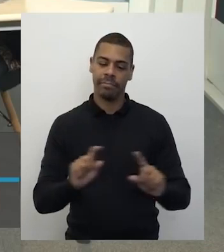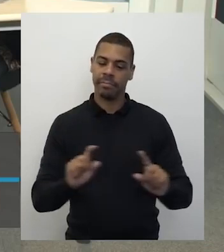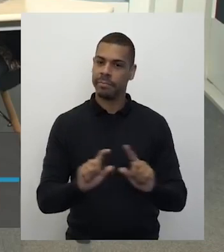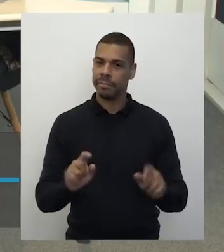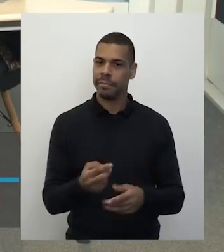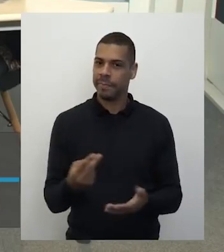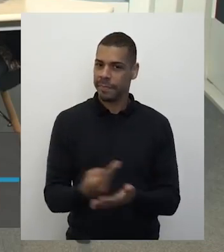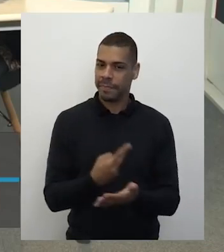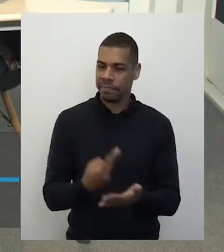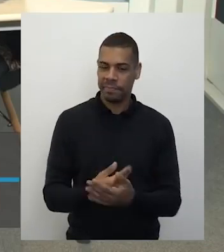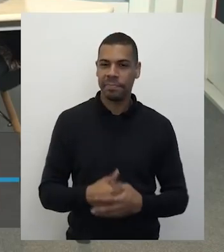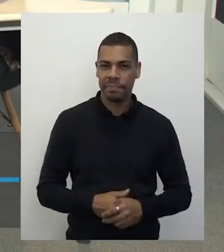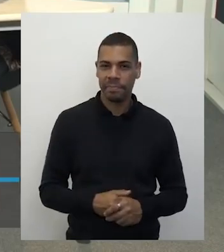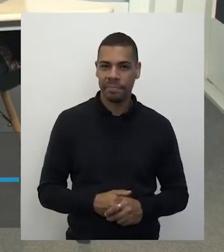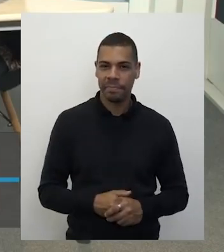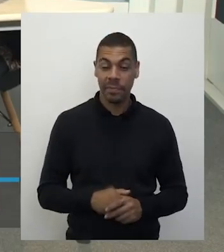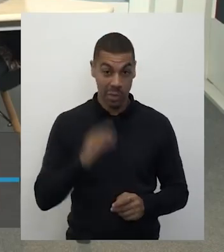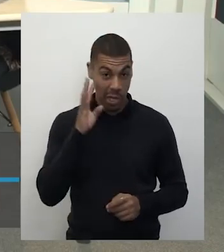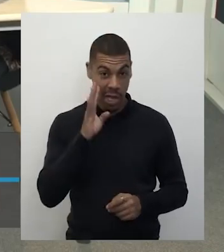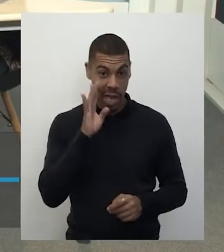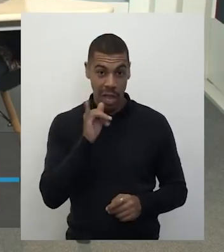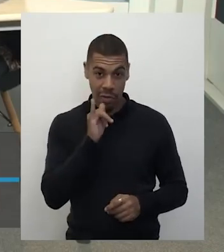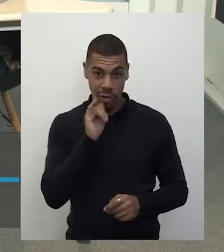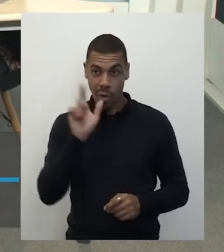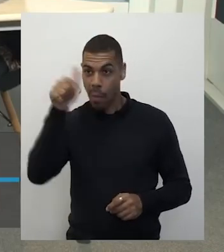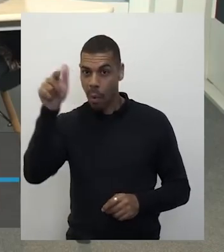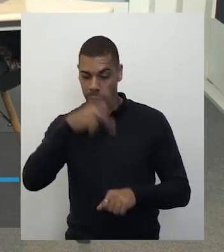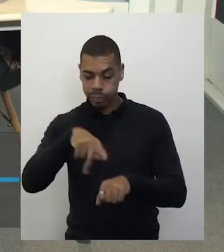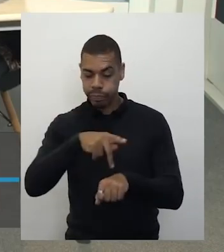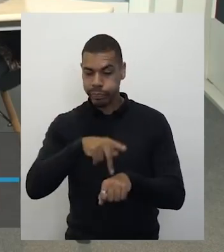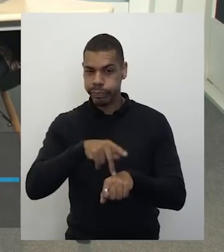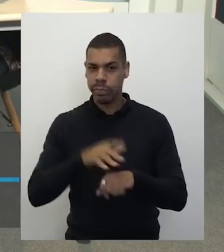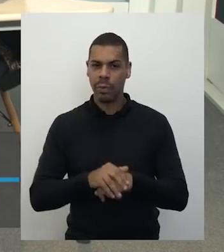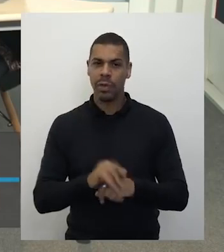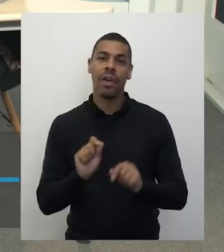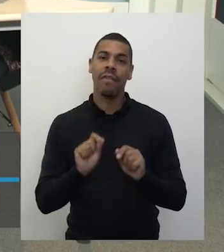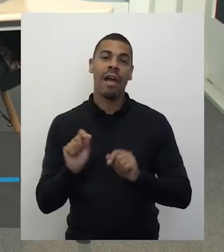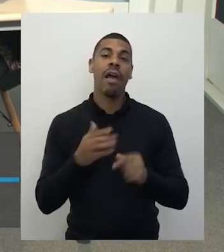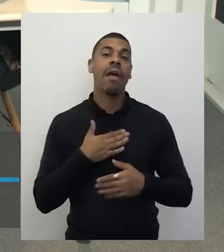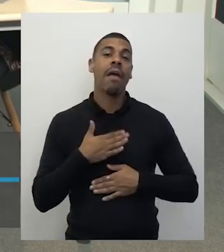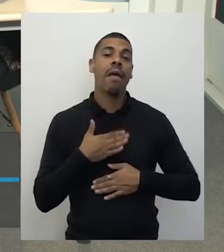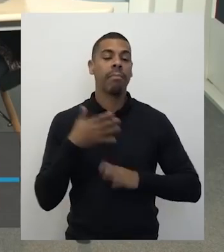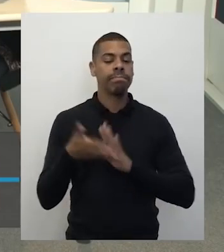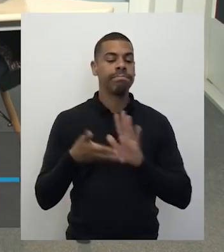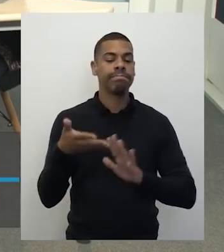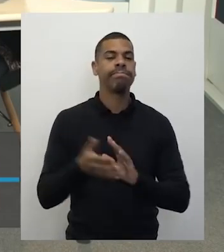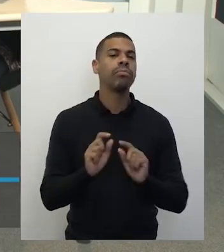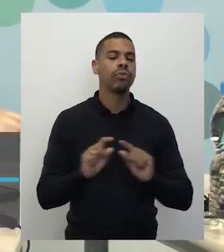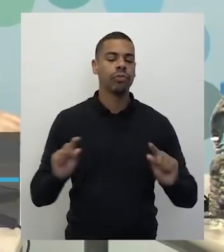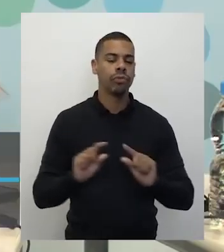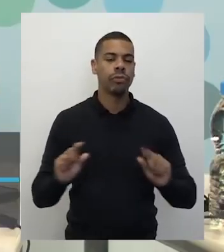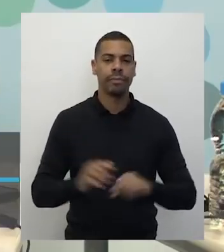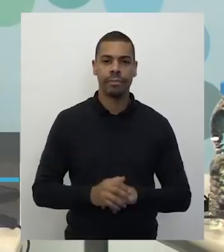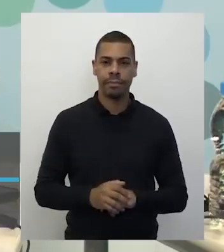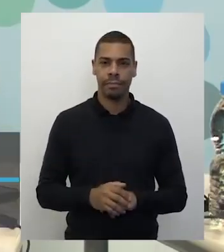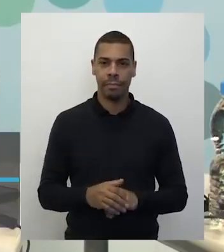Legal. Esse legal do estrangeiro também, porque se fosse um estrangeiro, ia falar o quê? Meu mão, né, Andréia? Uhum. Ai, não sei o que, pega no meu